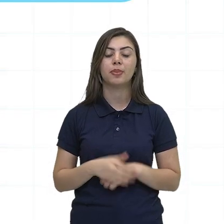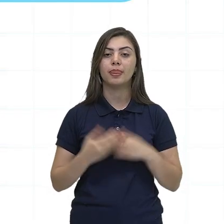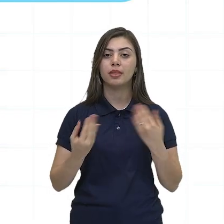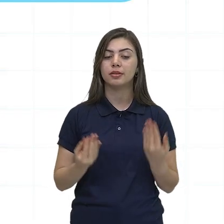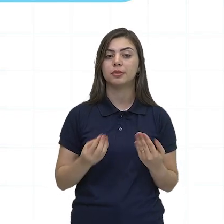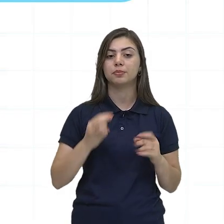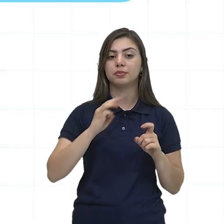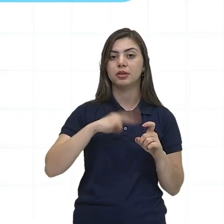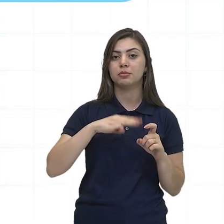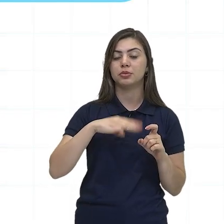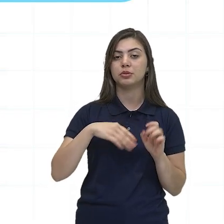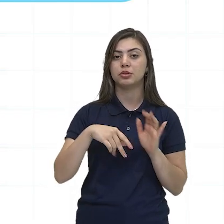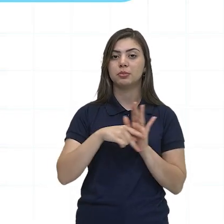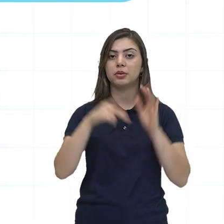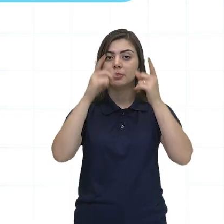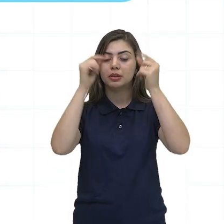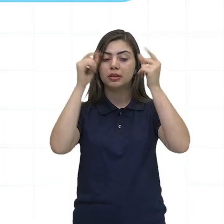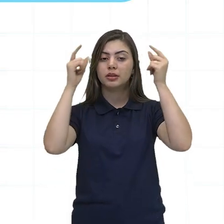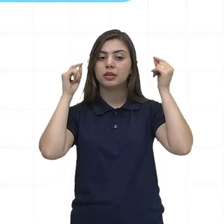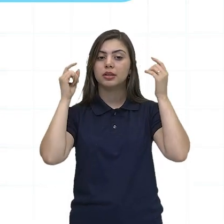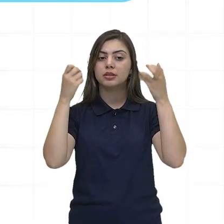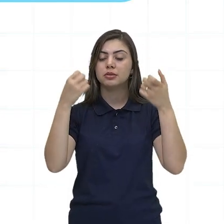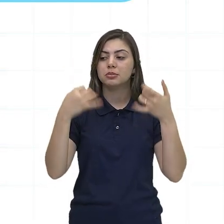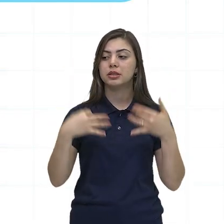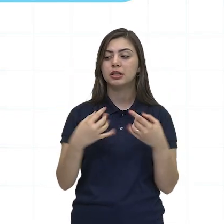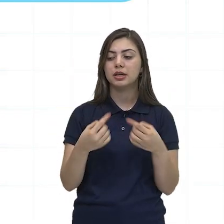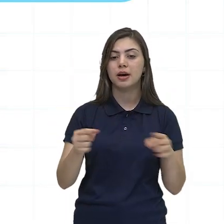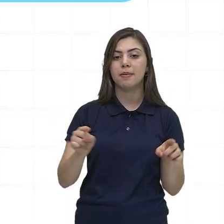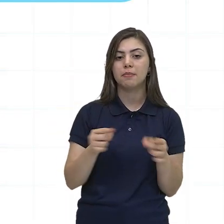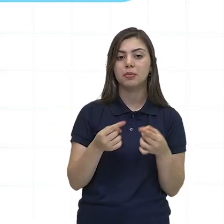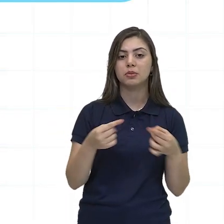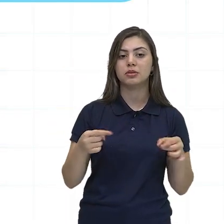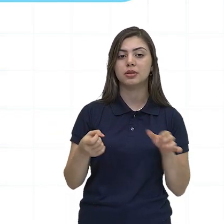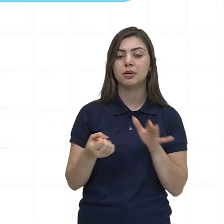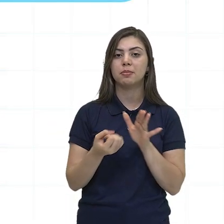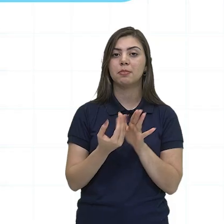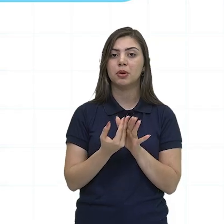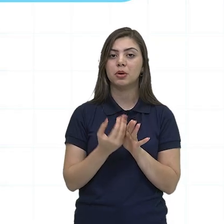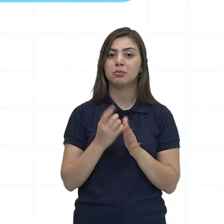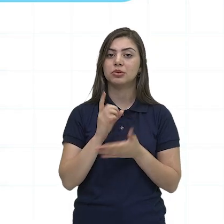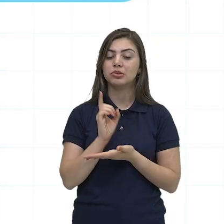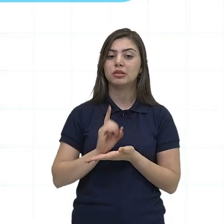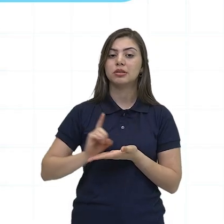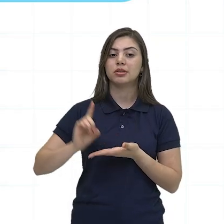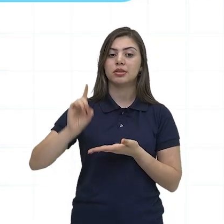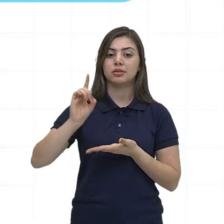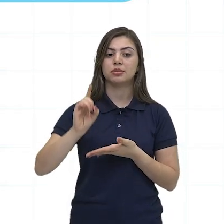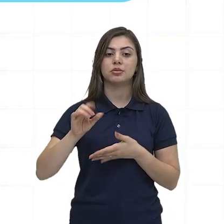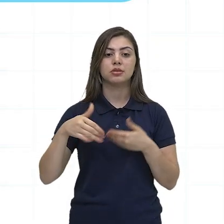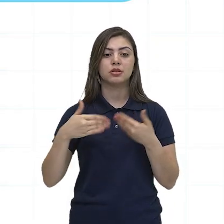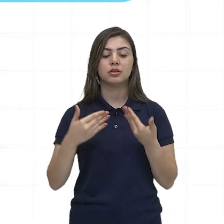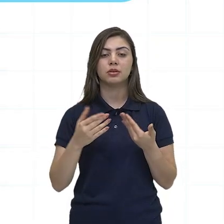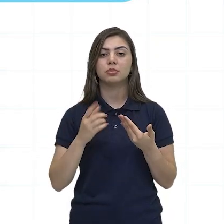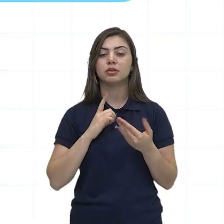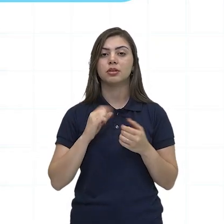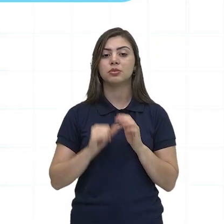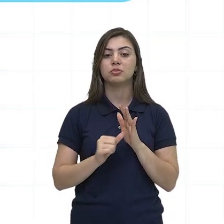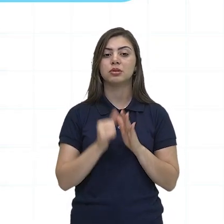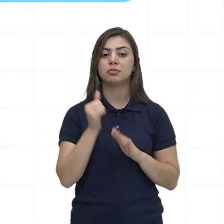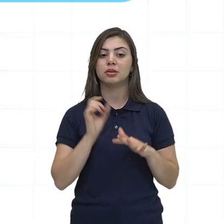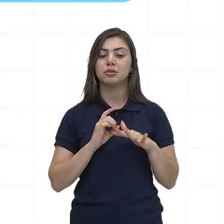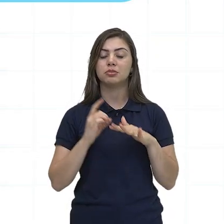mitologia grega, a música era atribuída à origem divina, tendo como seus primeiros deuses